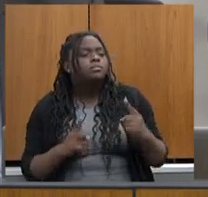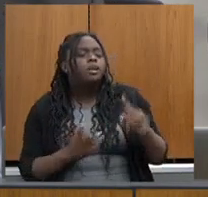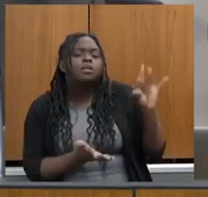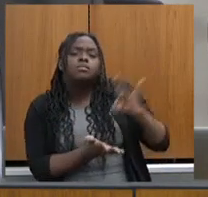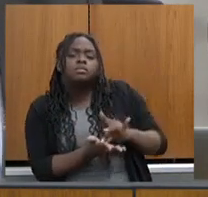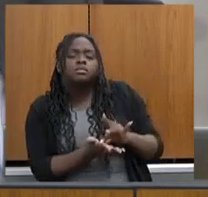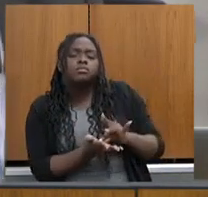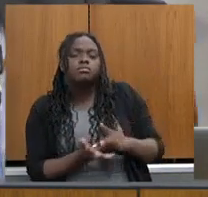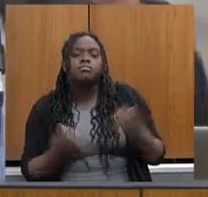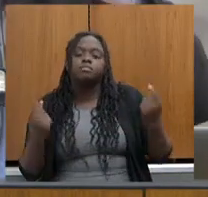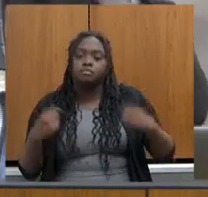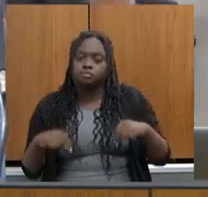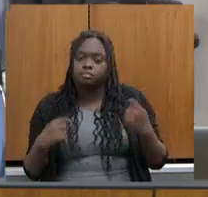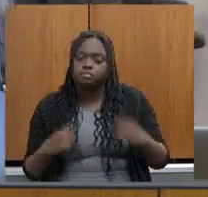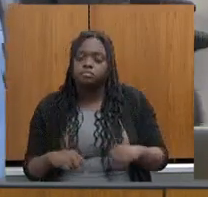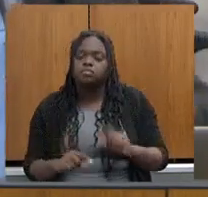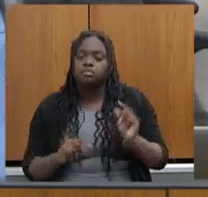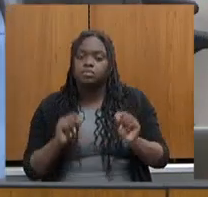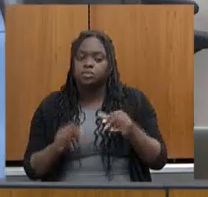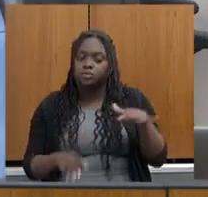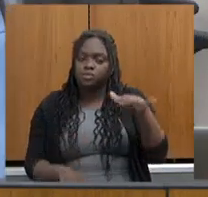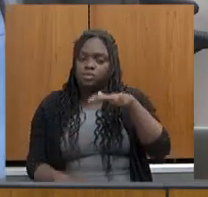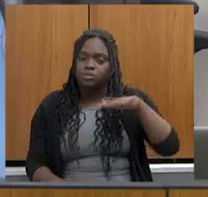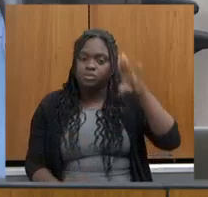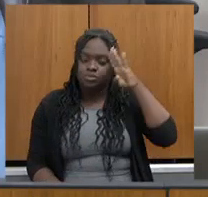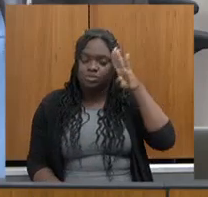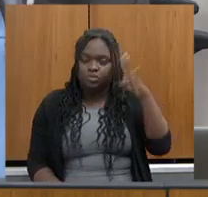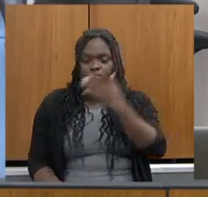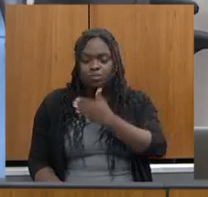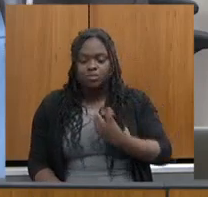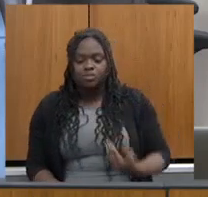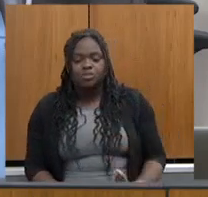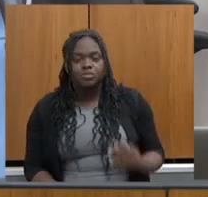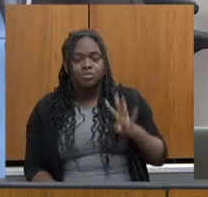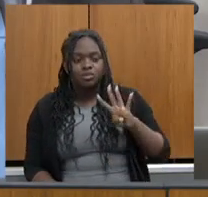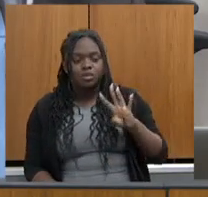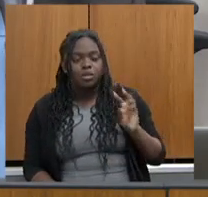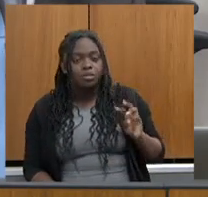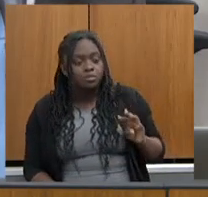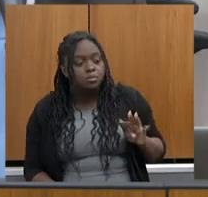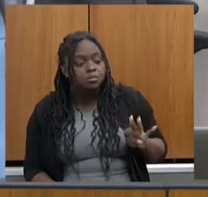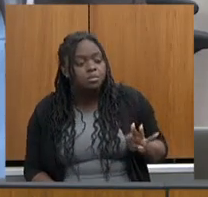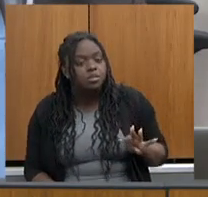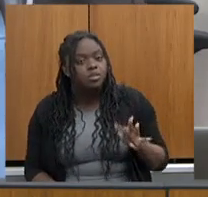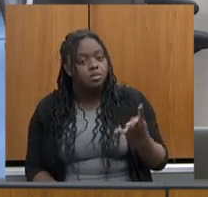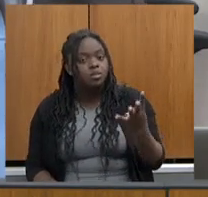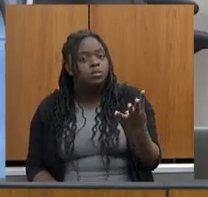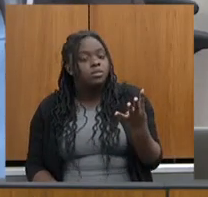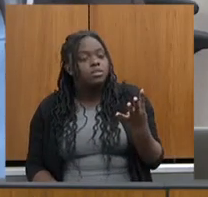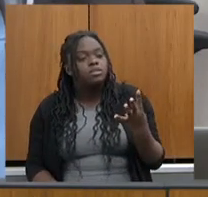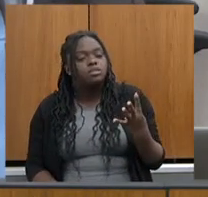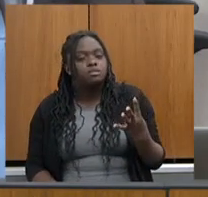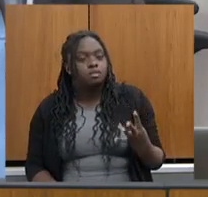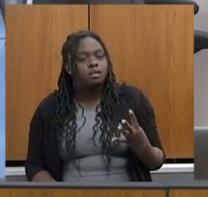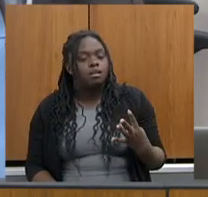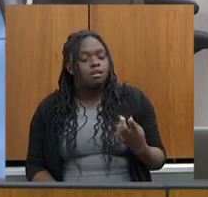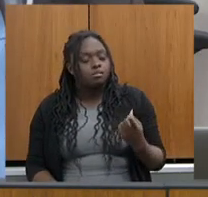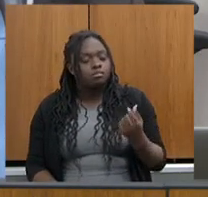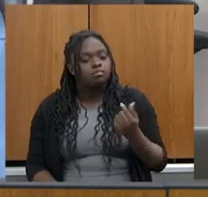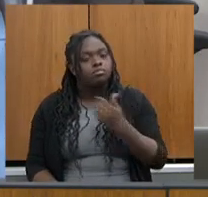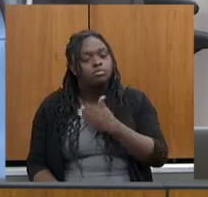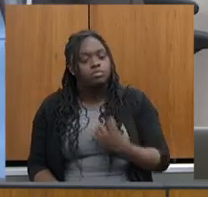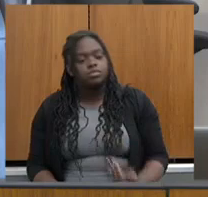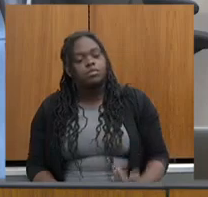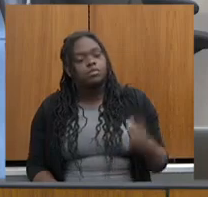por isso que a gente vai aqui no ponto Neval do governo 4 milhões e 600 mil de investimento investimento da rubrica Governo do Estado